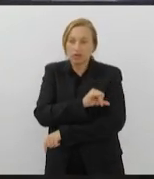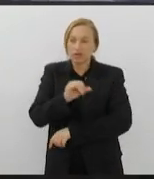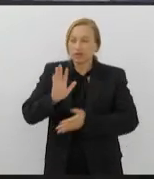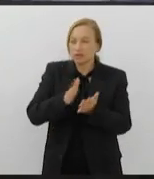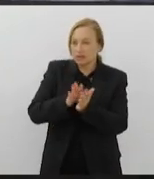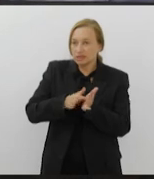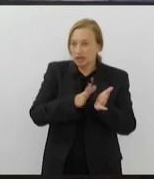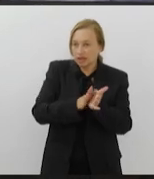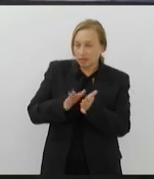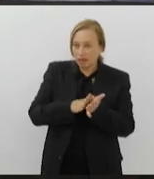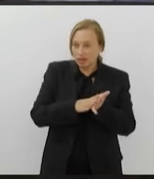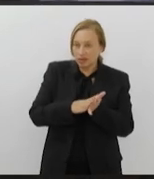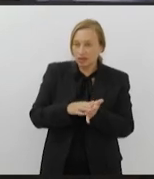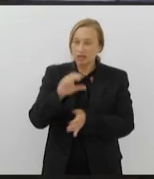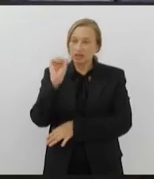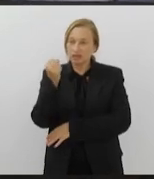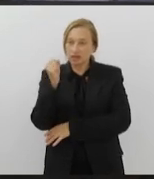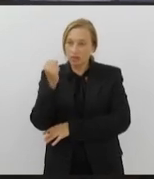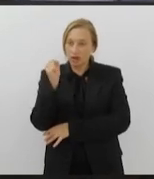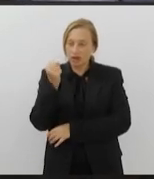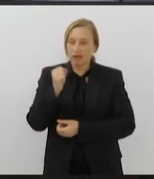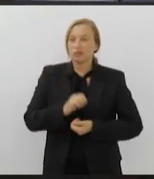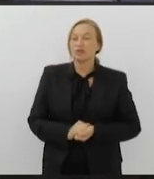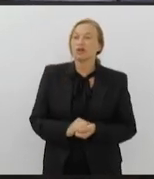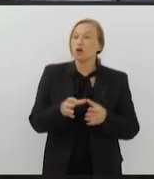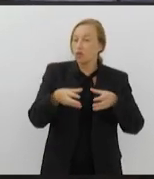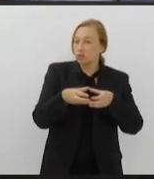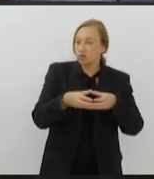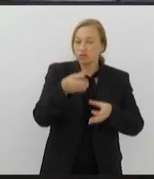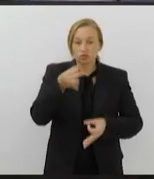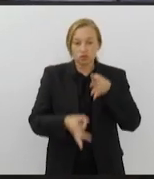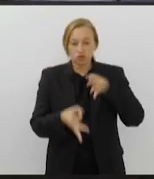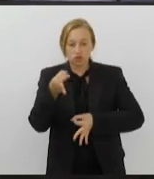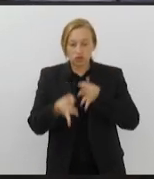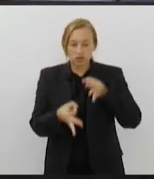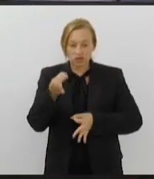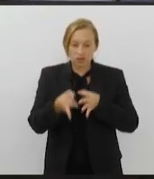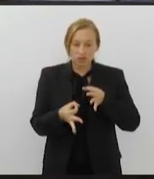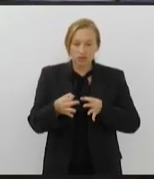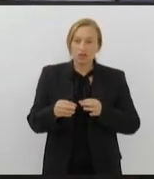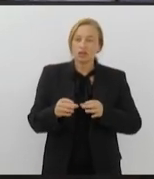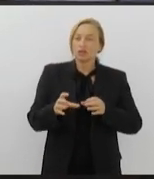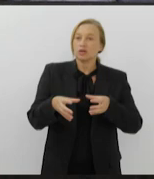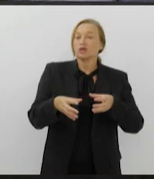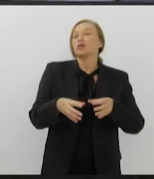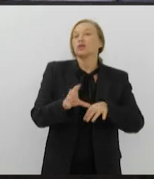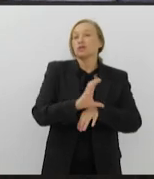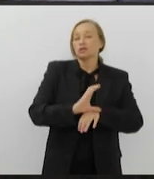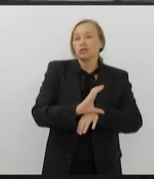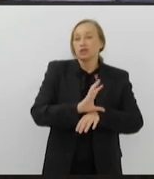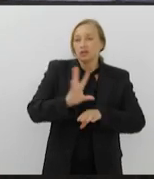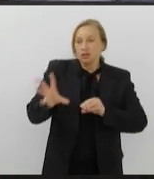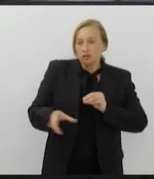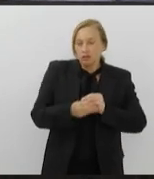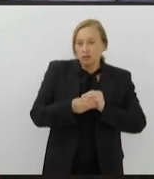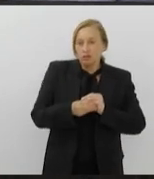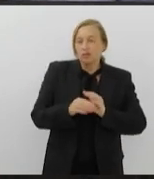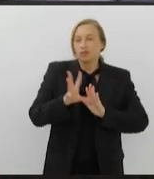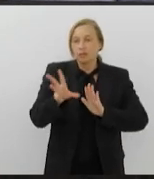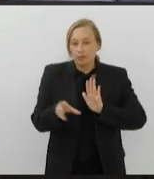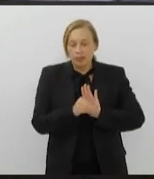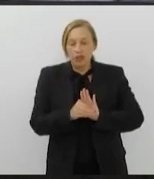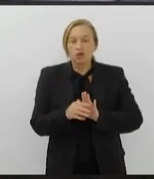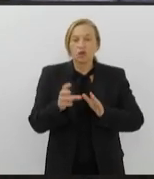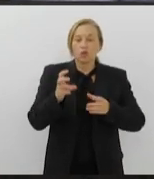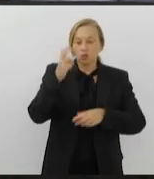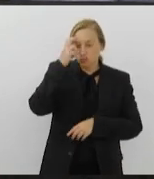de Saquarema. Pareceres das comissões Constituição e Justiça pela constitucionalidade com emendas, de cultura